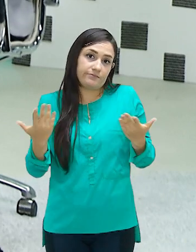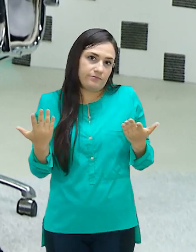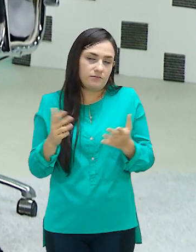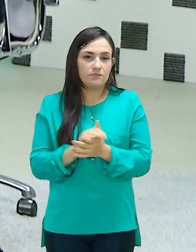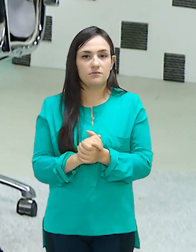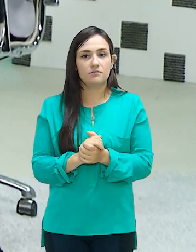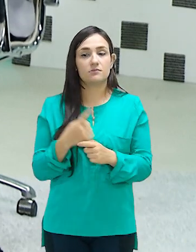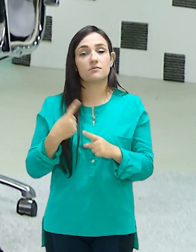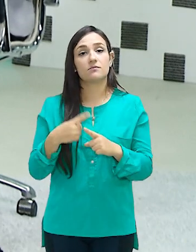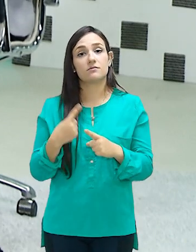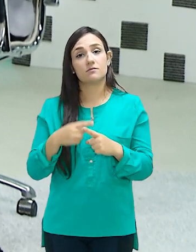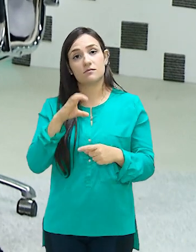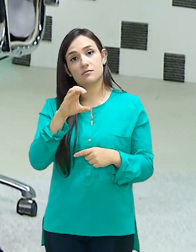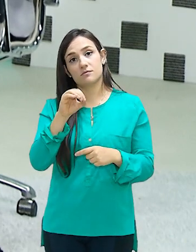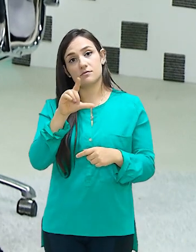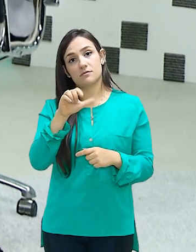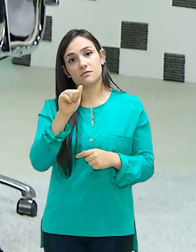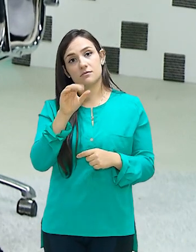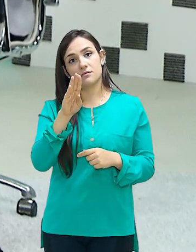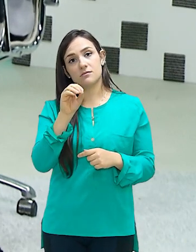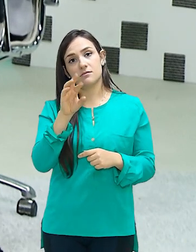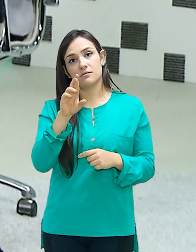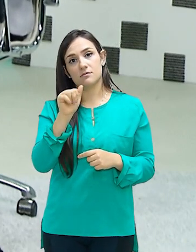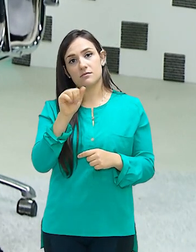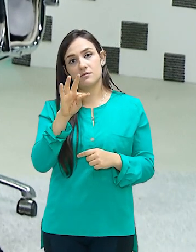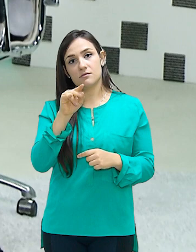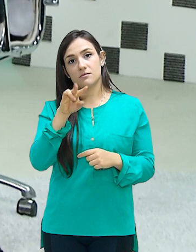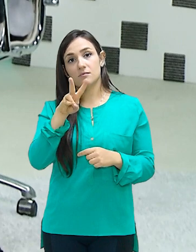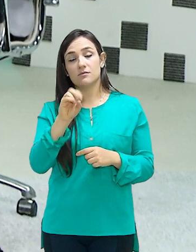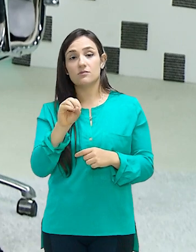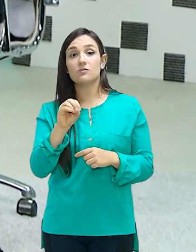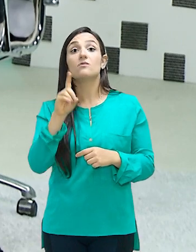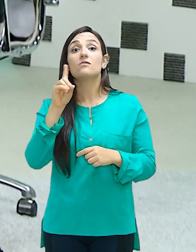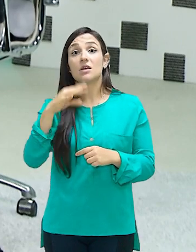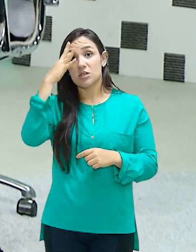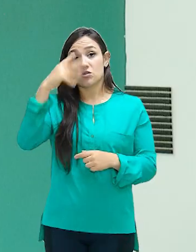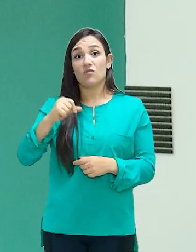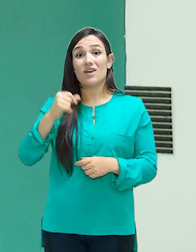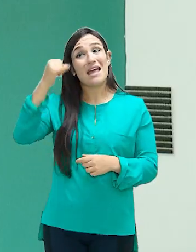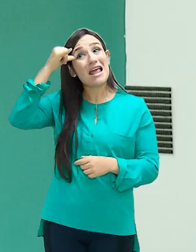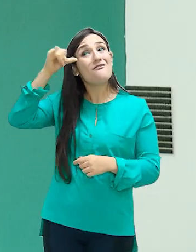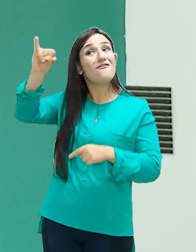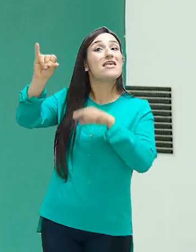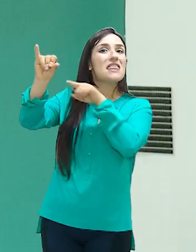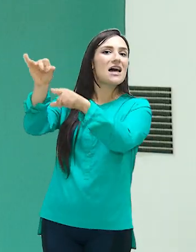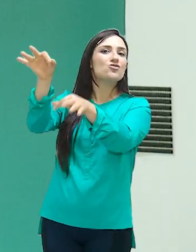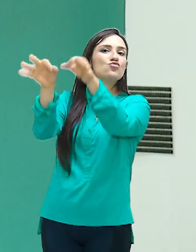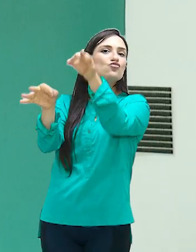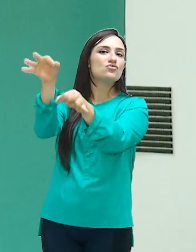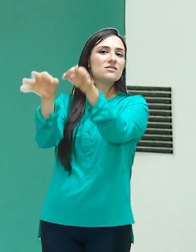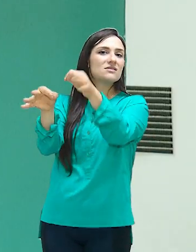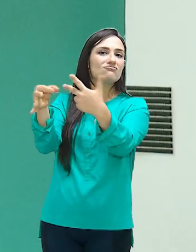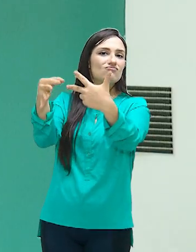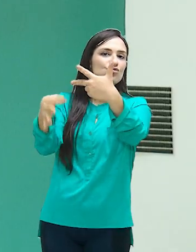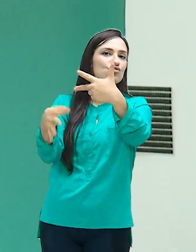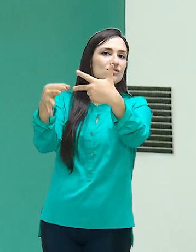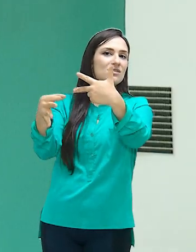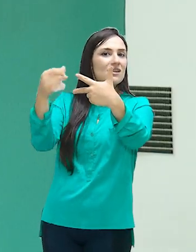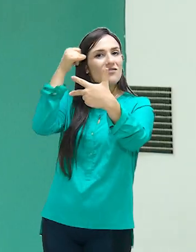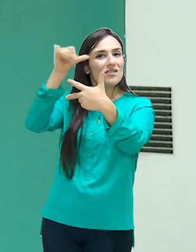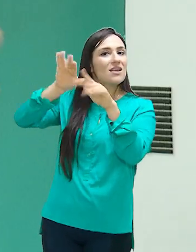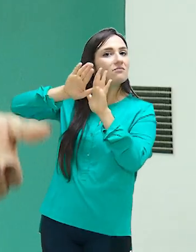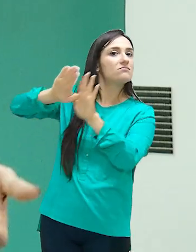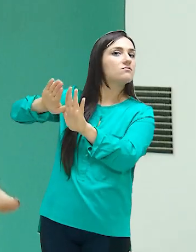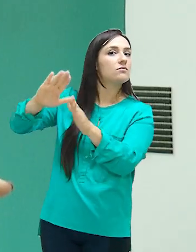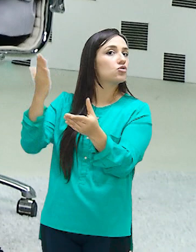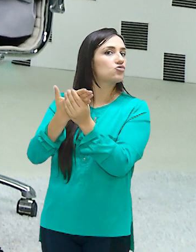elas são um método de resolução de conflito extrajudicial. Ou seja, corre fora